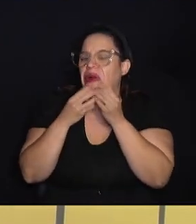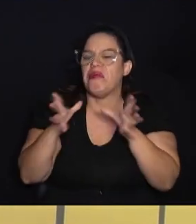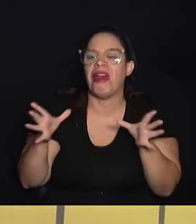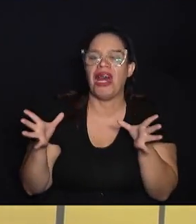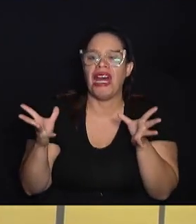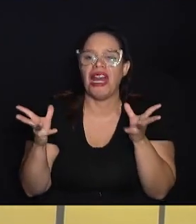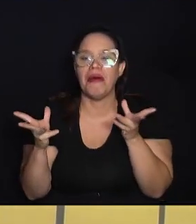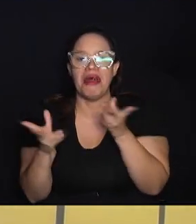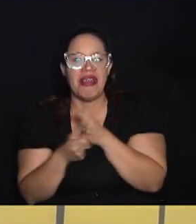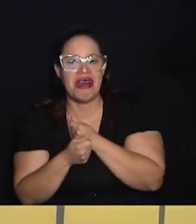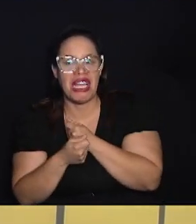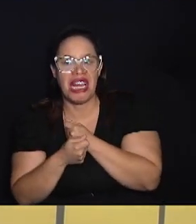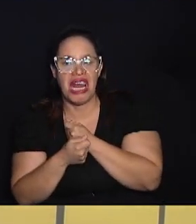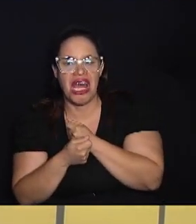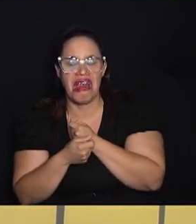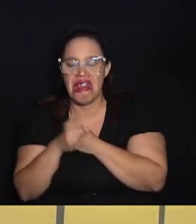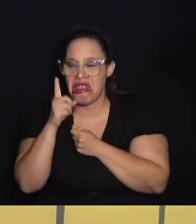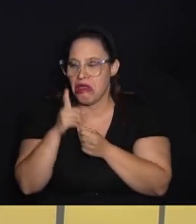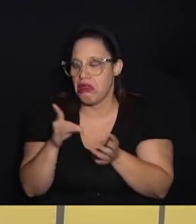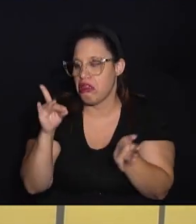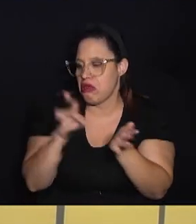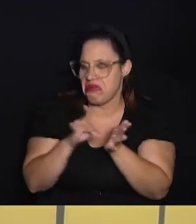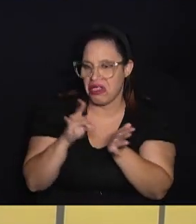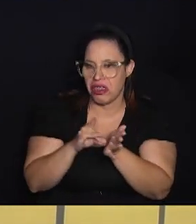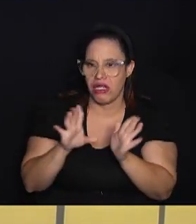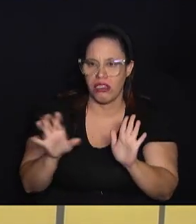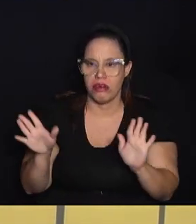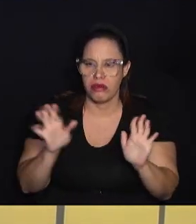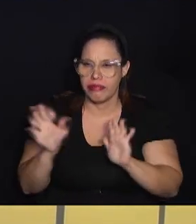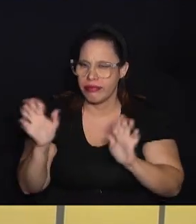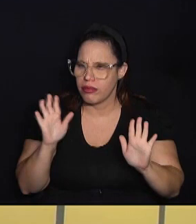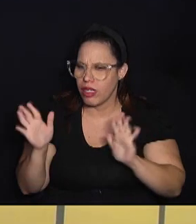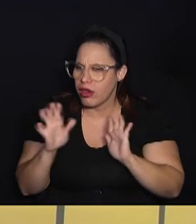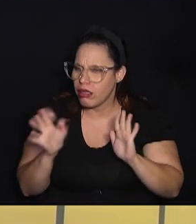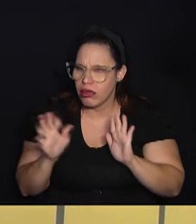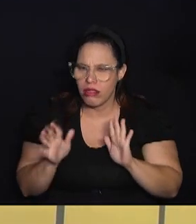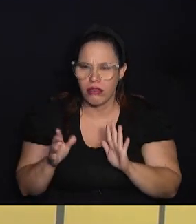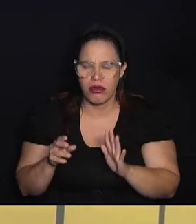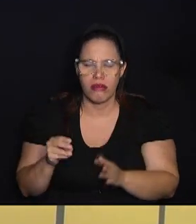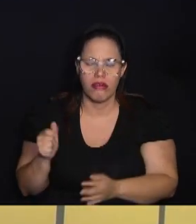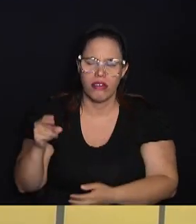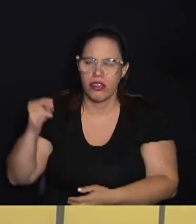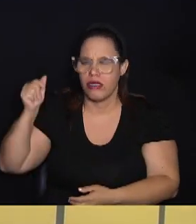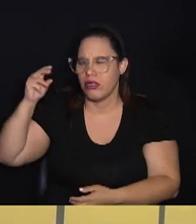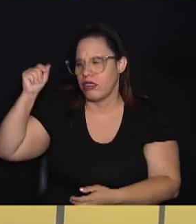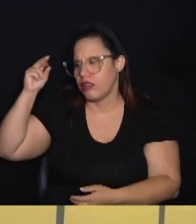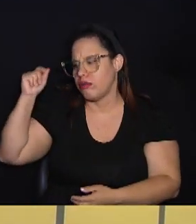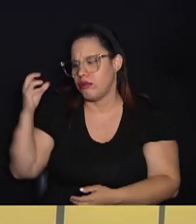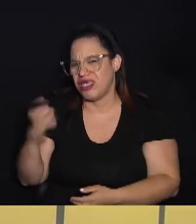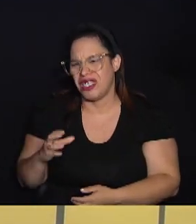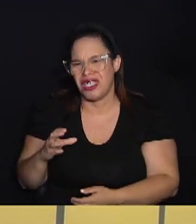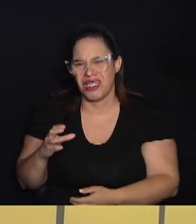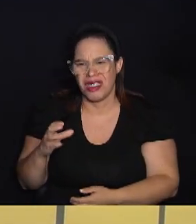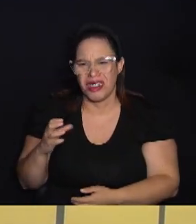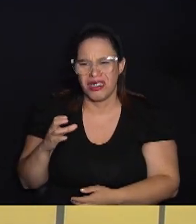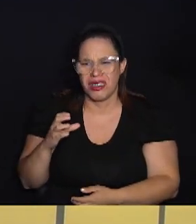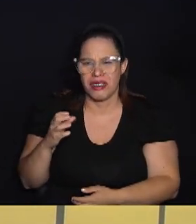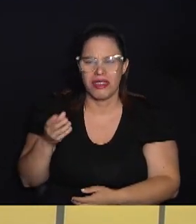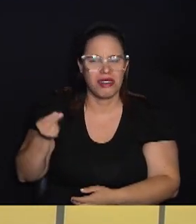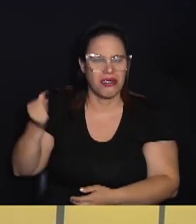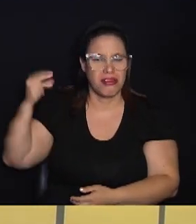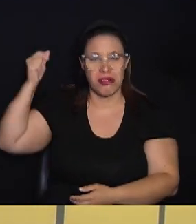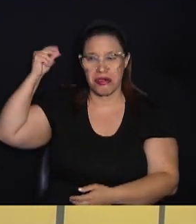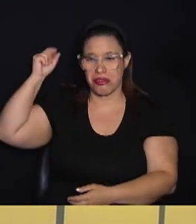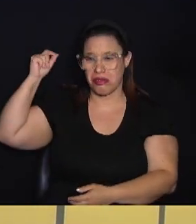acha dono da verdade não é assim que funciona tem ciências muito mais antigas do que a nossa né e eu acho que quando a gente